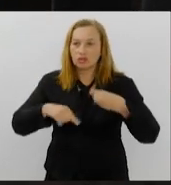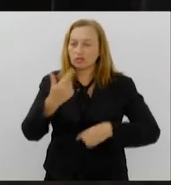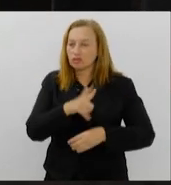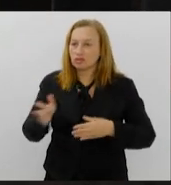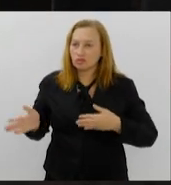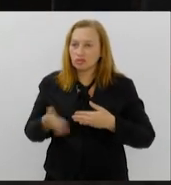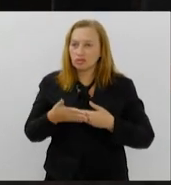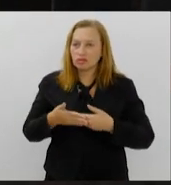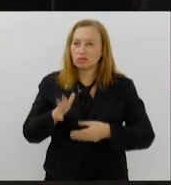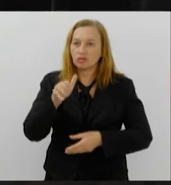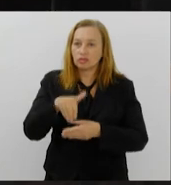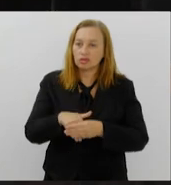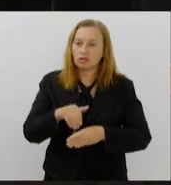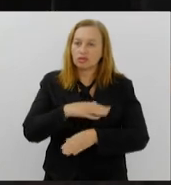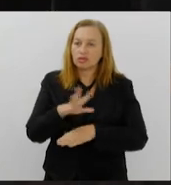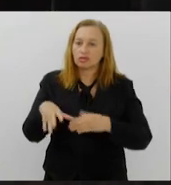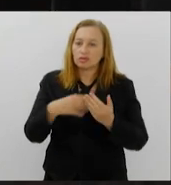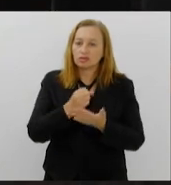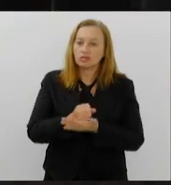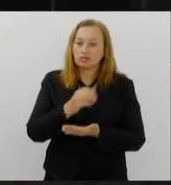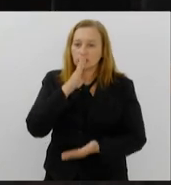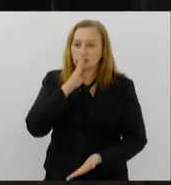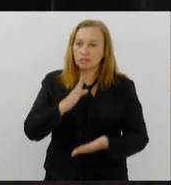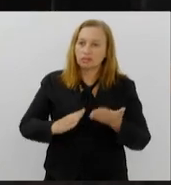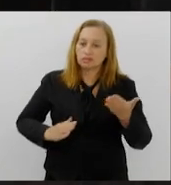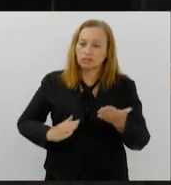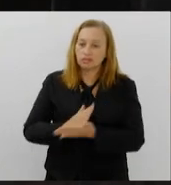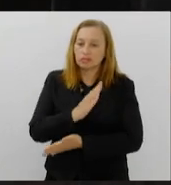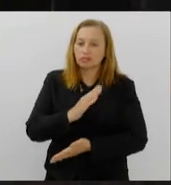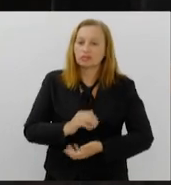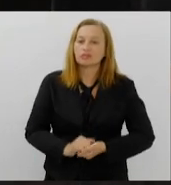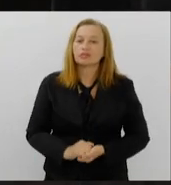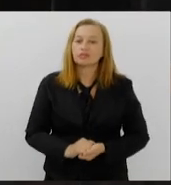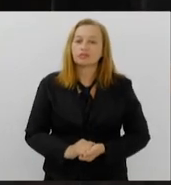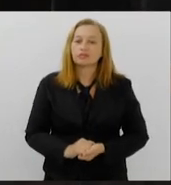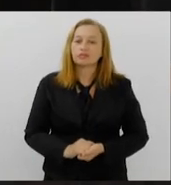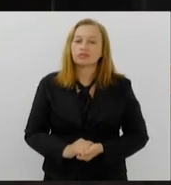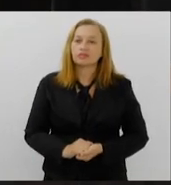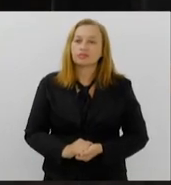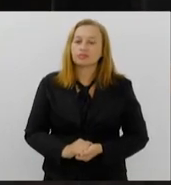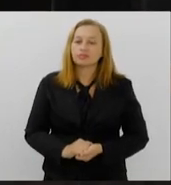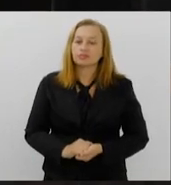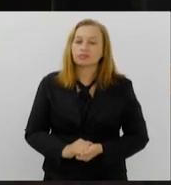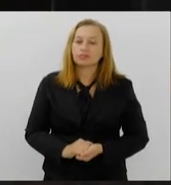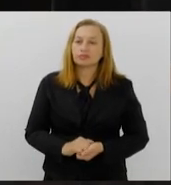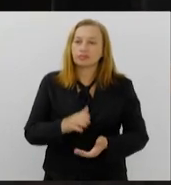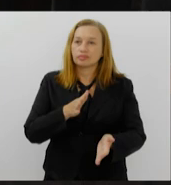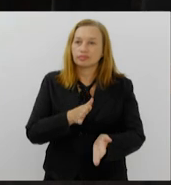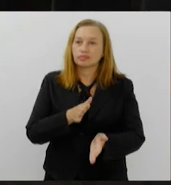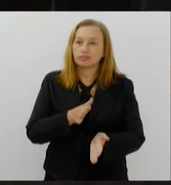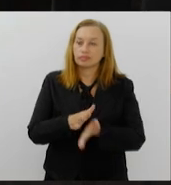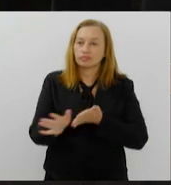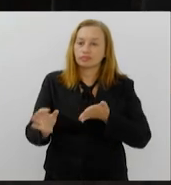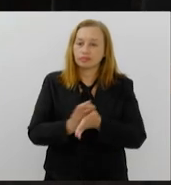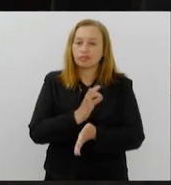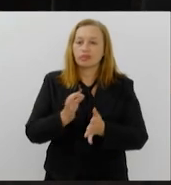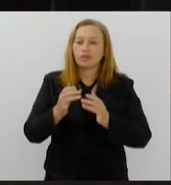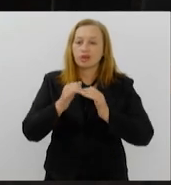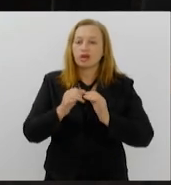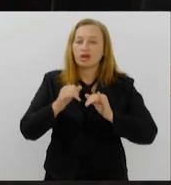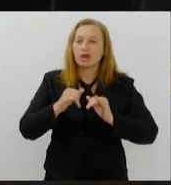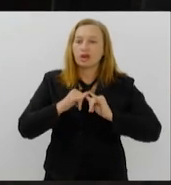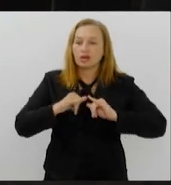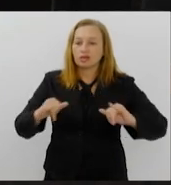quem queira discutir, encerrada a discussão e votação. Senhores que aprovam, permaneçam como estão, aprovado. Vai à promulgação. Anuncio,